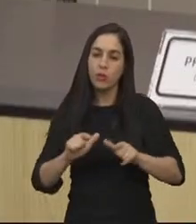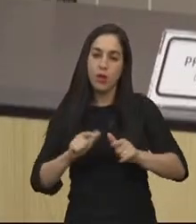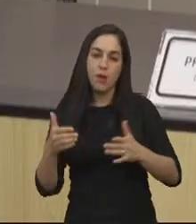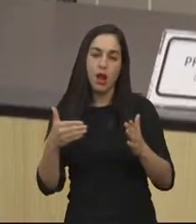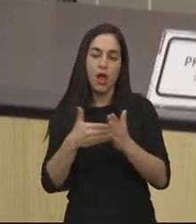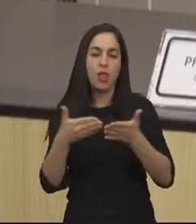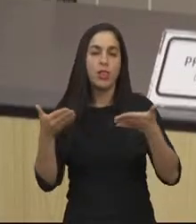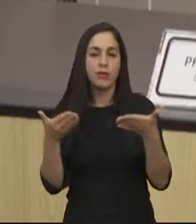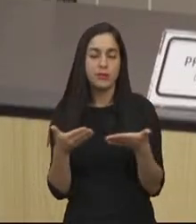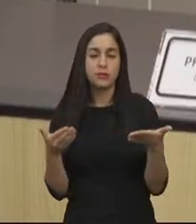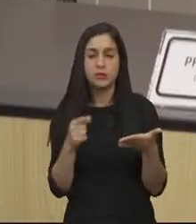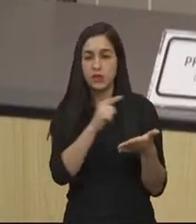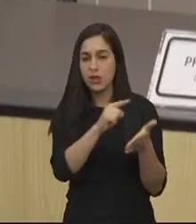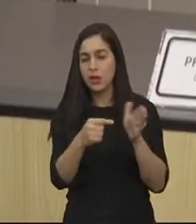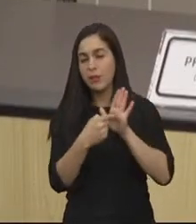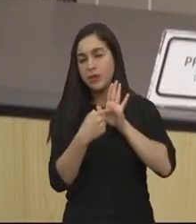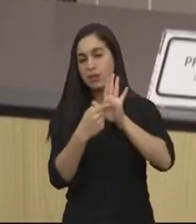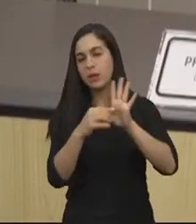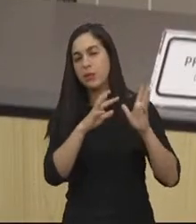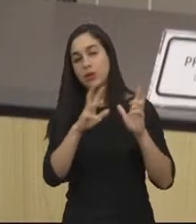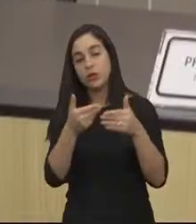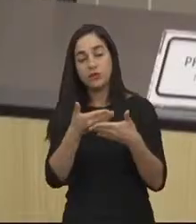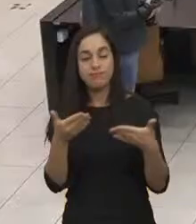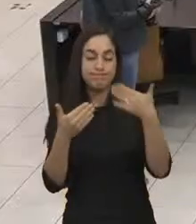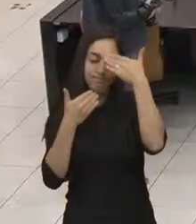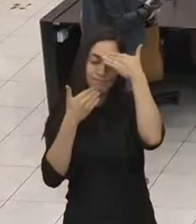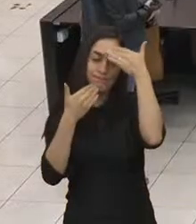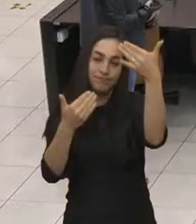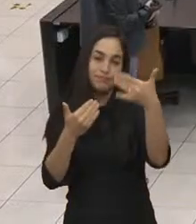a apresentação do material para todos. Muito obrigada.